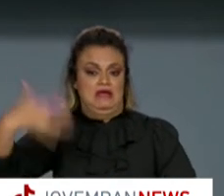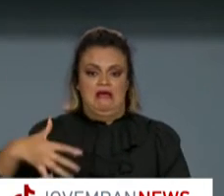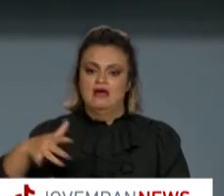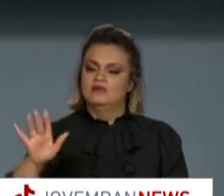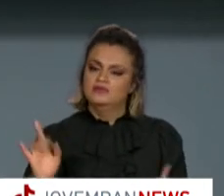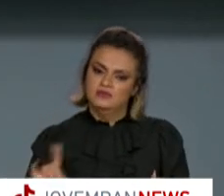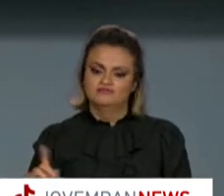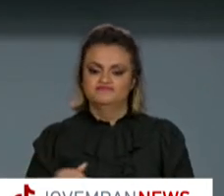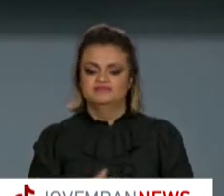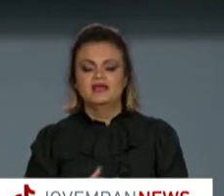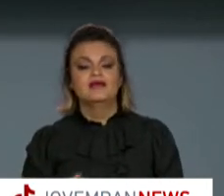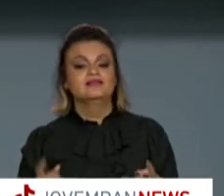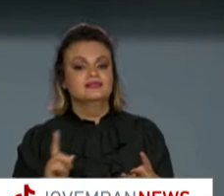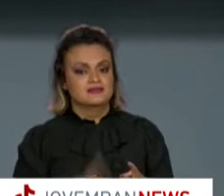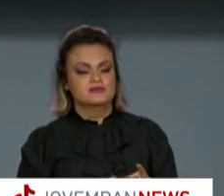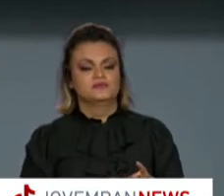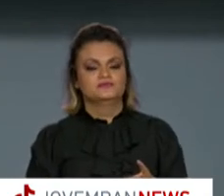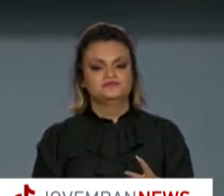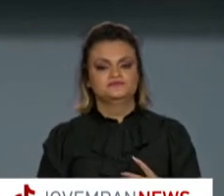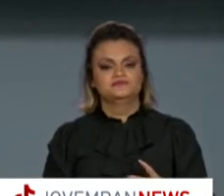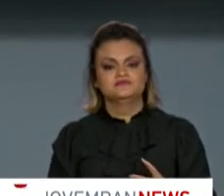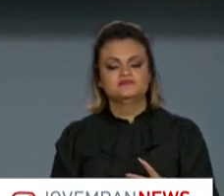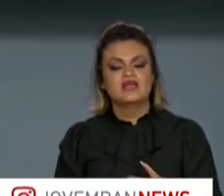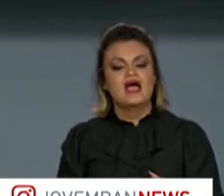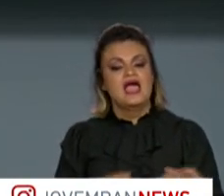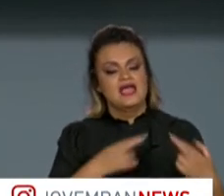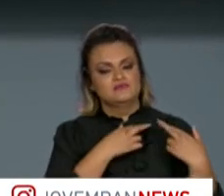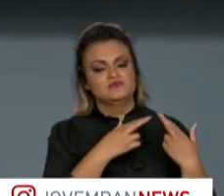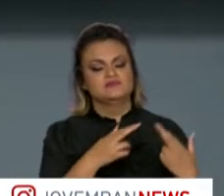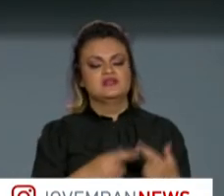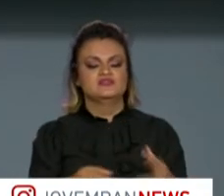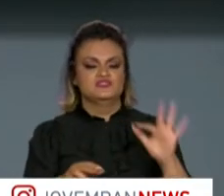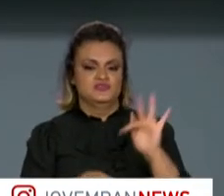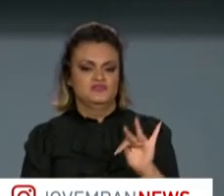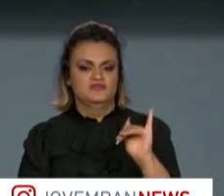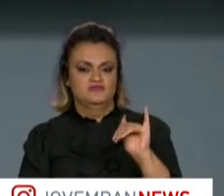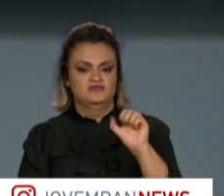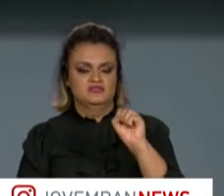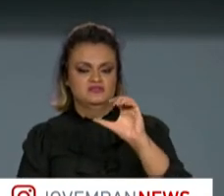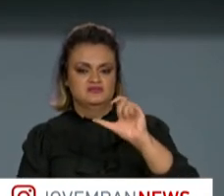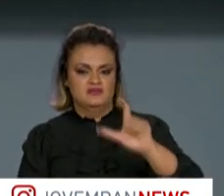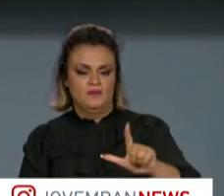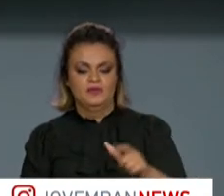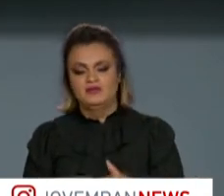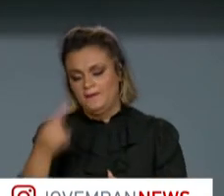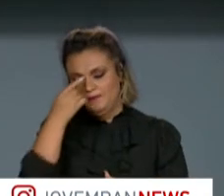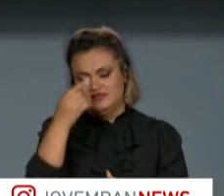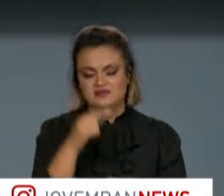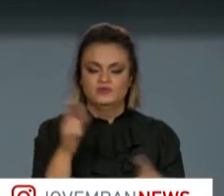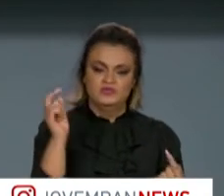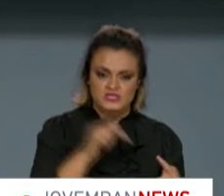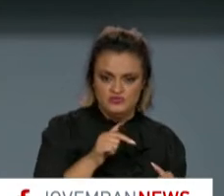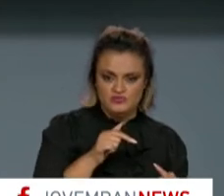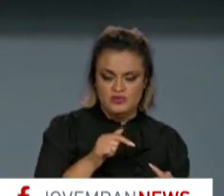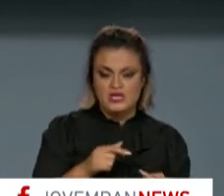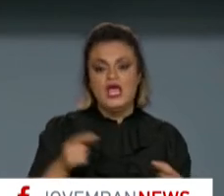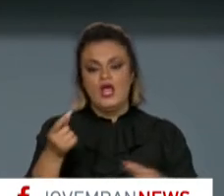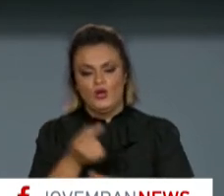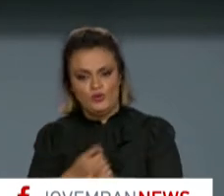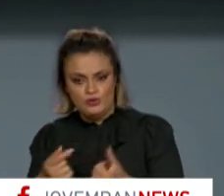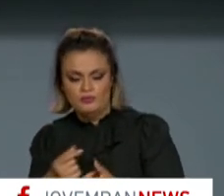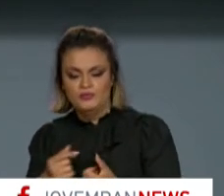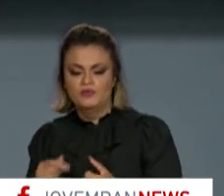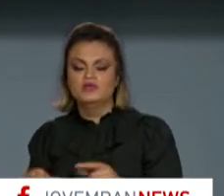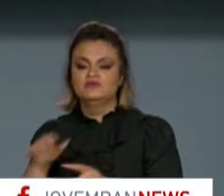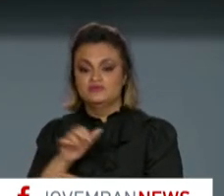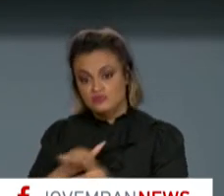Né? Em terceiro lugar, responsabilidade fiscal. Então, tanto do ponto de vista fiscal, econômico, quanto do ponto